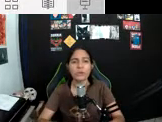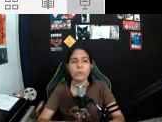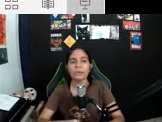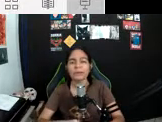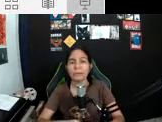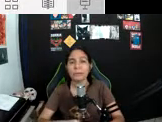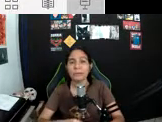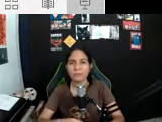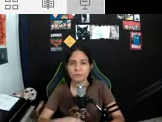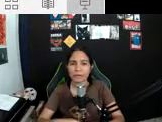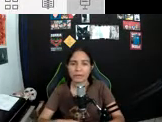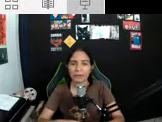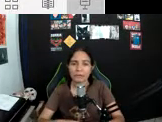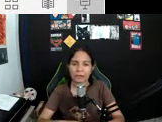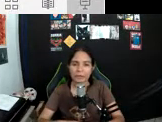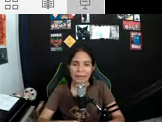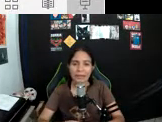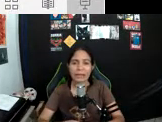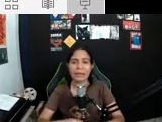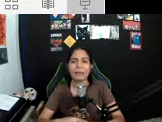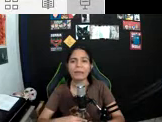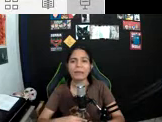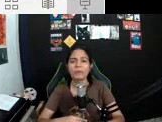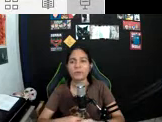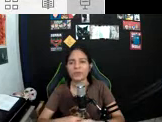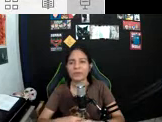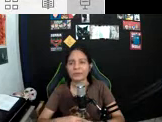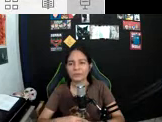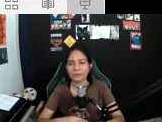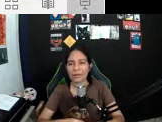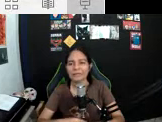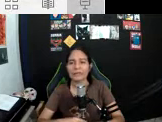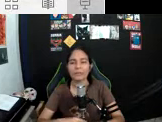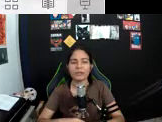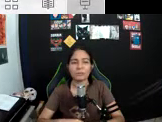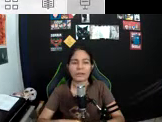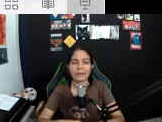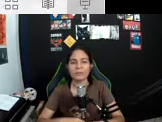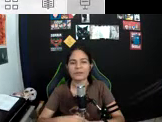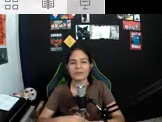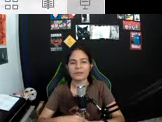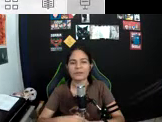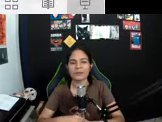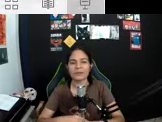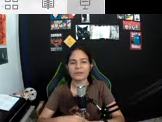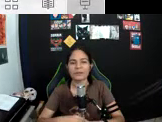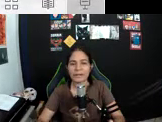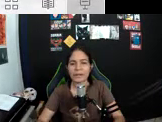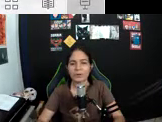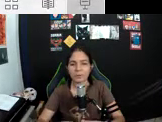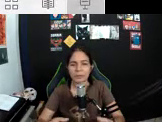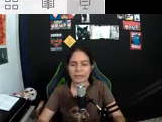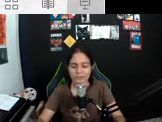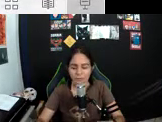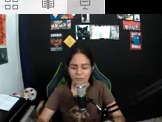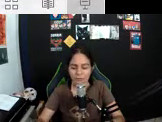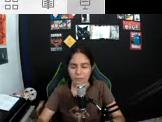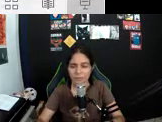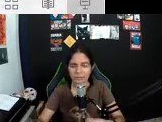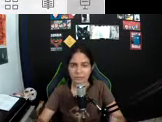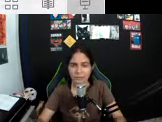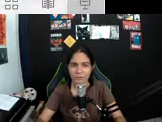uso e de comportamento dos profissionais de enfermagem em meio de comunicação de massa, na mídia impressa, em peças publicitárias, mobiliário urbano e